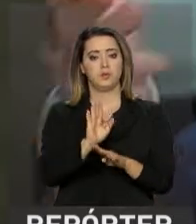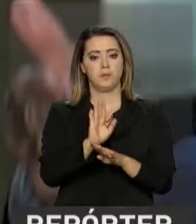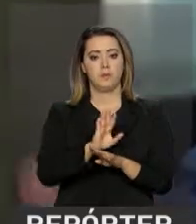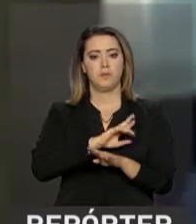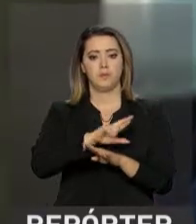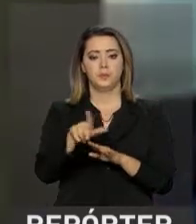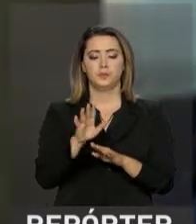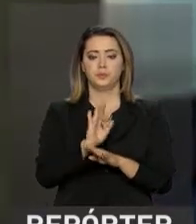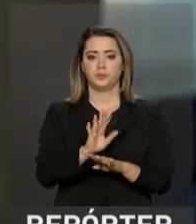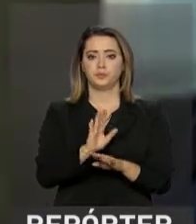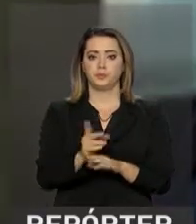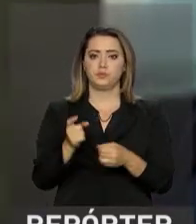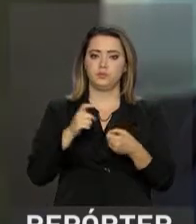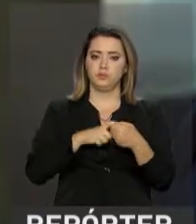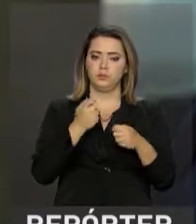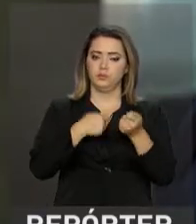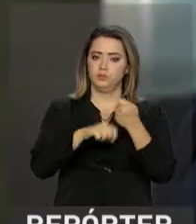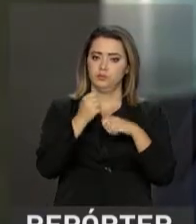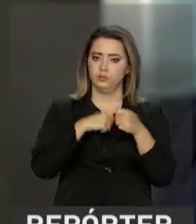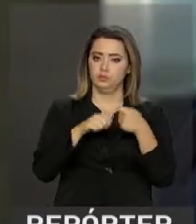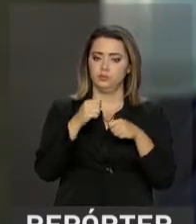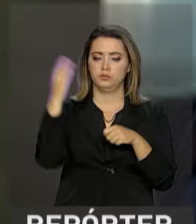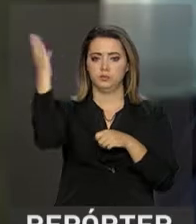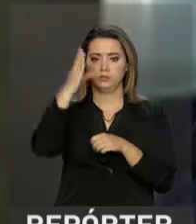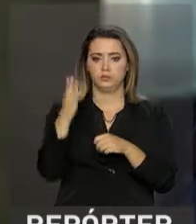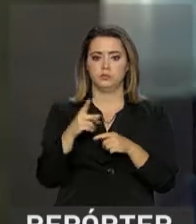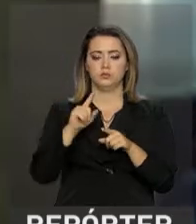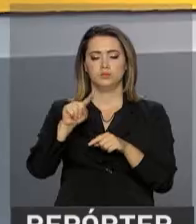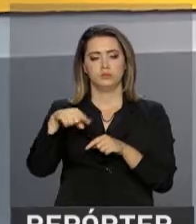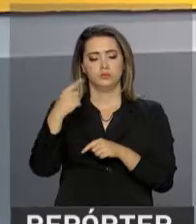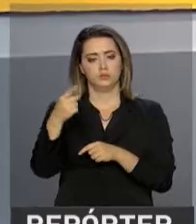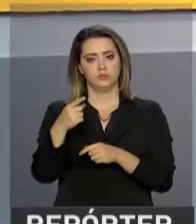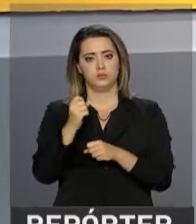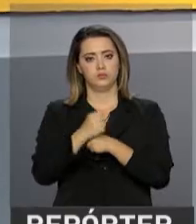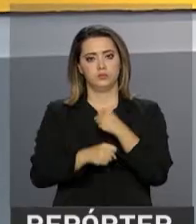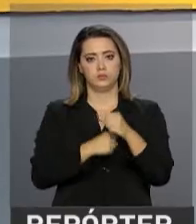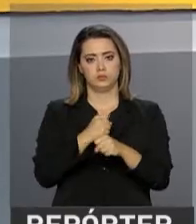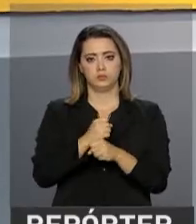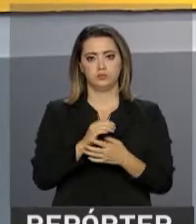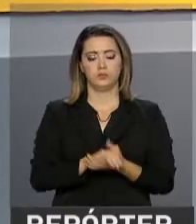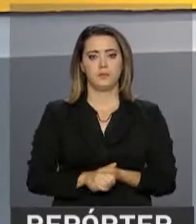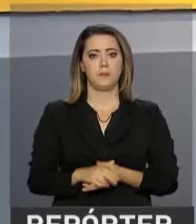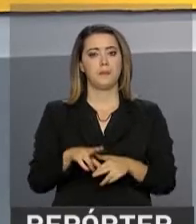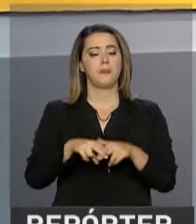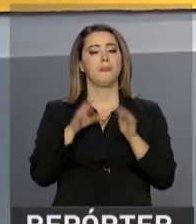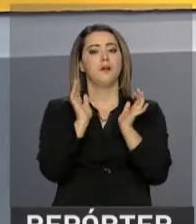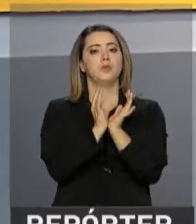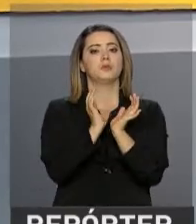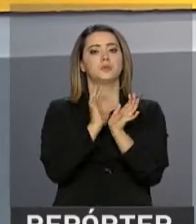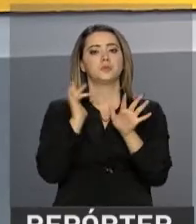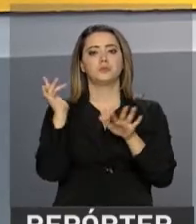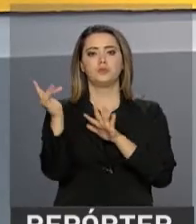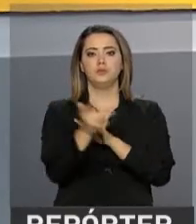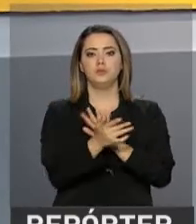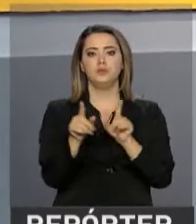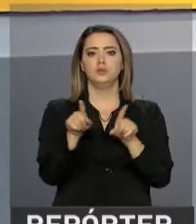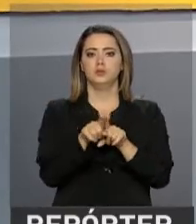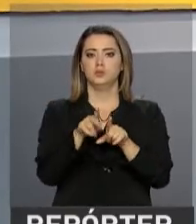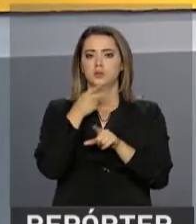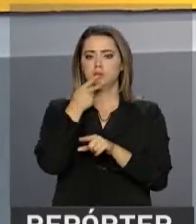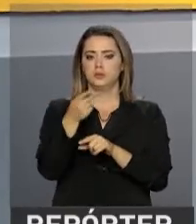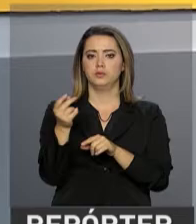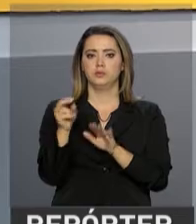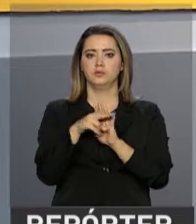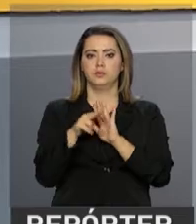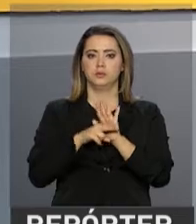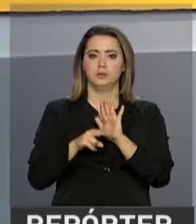muito a trajetória de recuperação da economia brasileira outro assunto e pelas redes sociais meirelles também comentou as